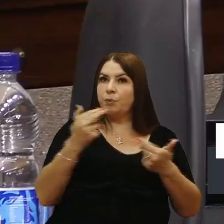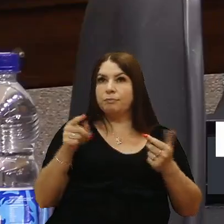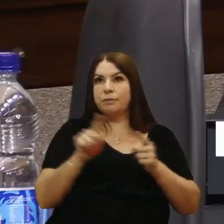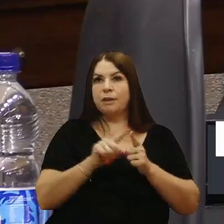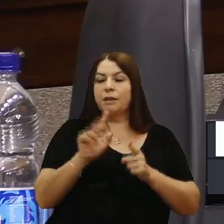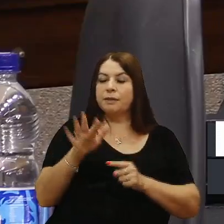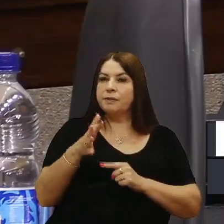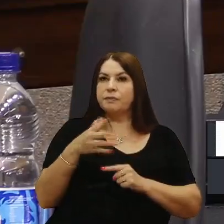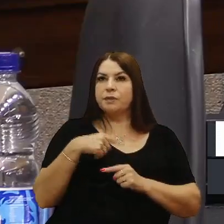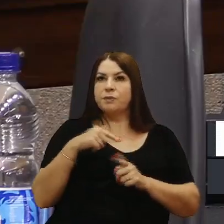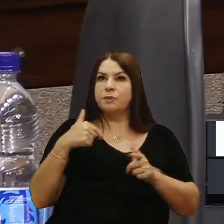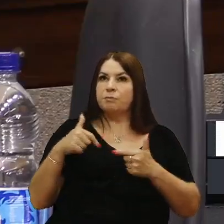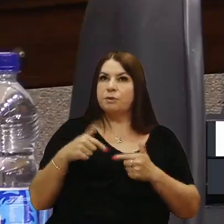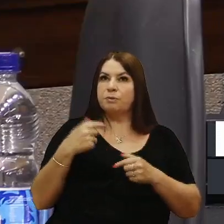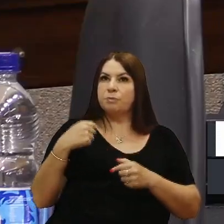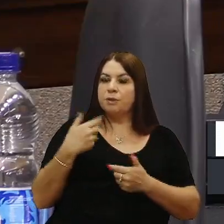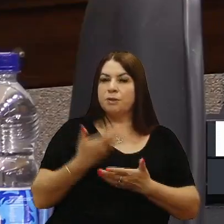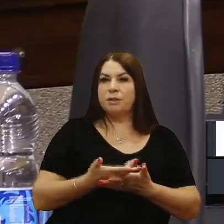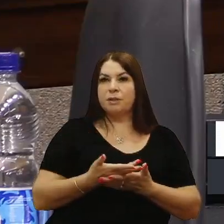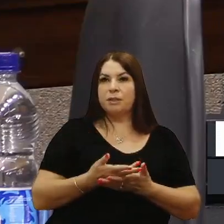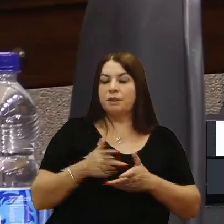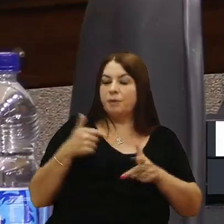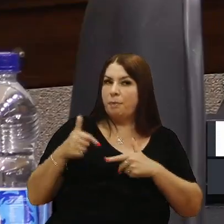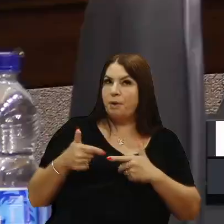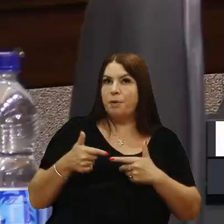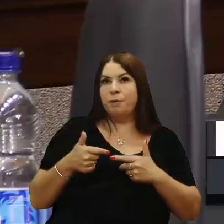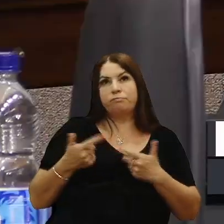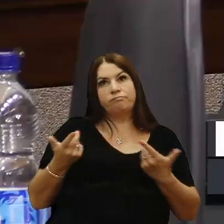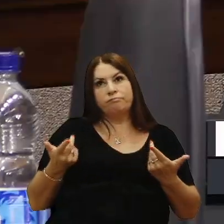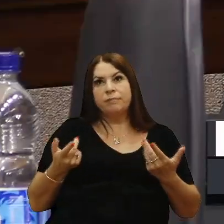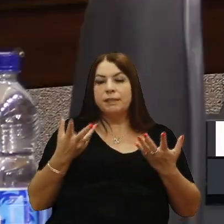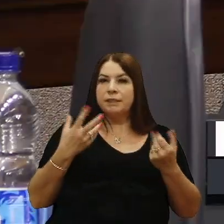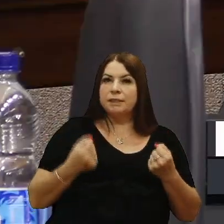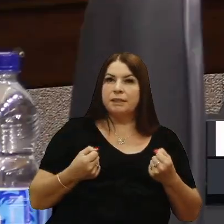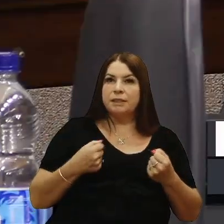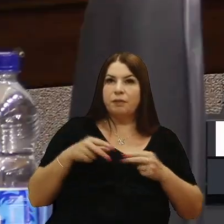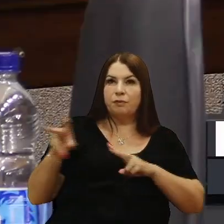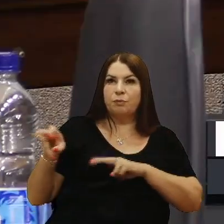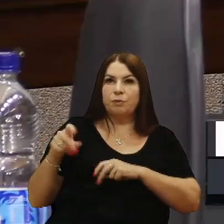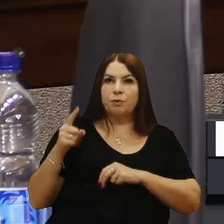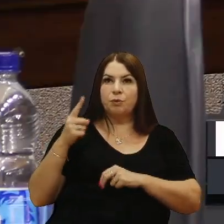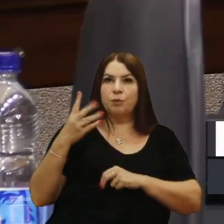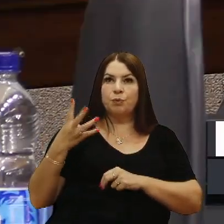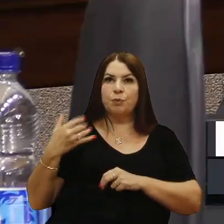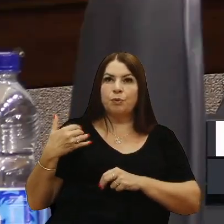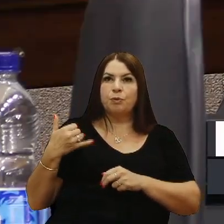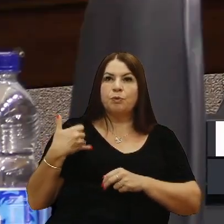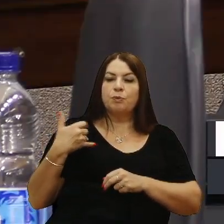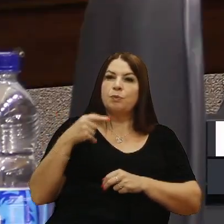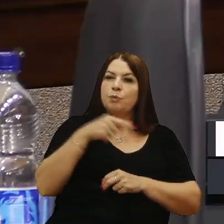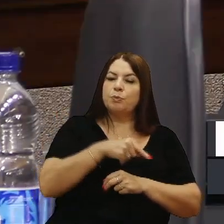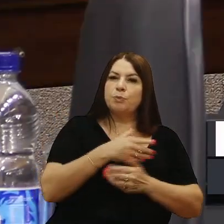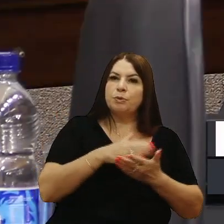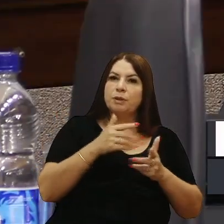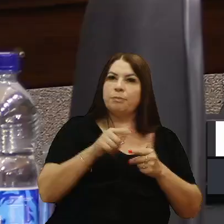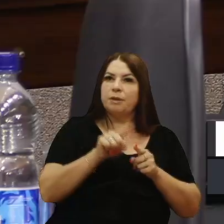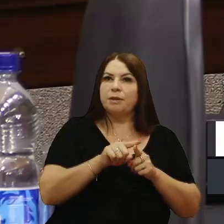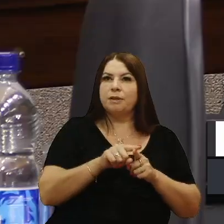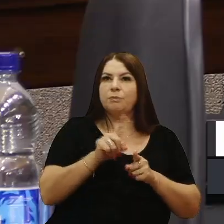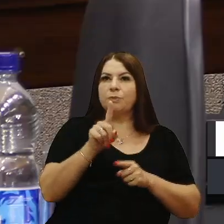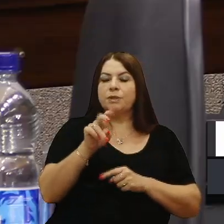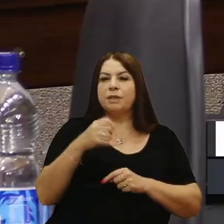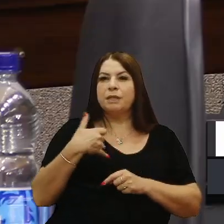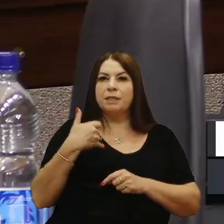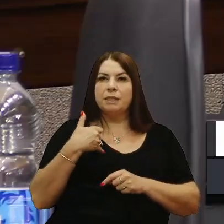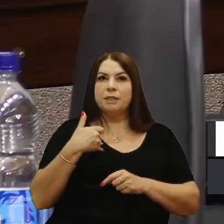vezes o trabalhador precisa daquele emprego, às vezes tem que se sujeitar. Eu vim do campo com 14 anos, comecei a trabalhar logo na sequência com meus 15